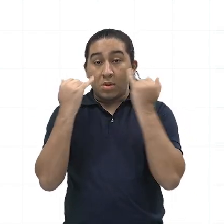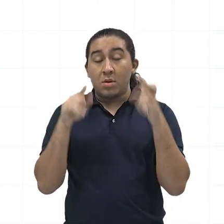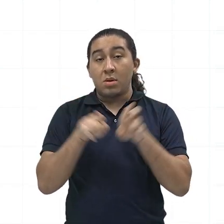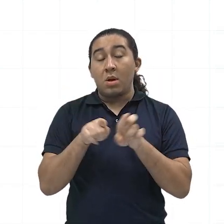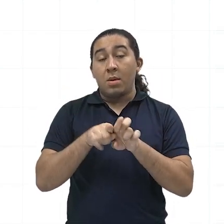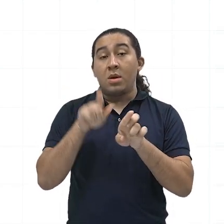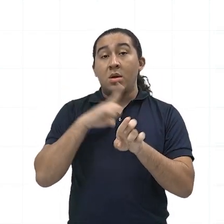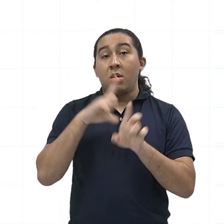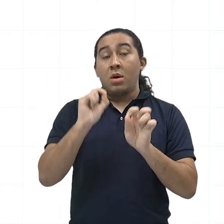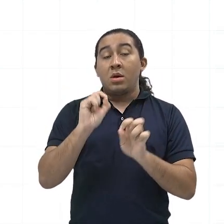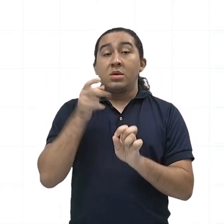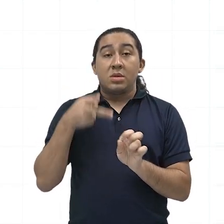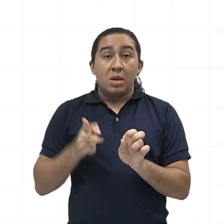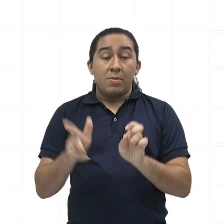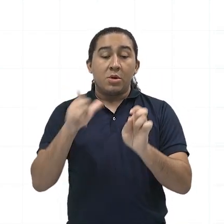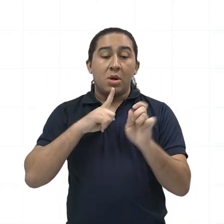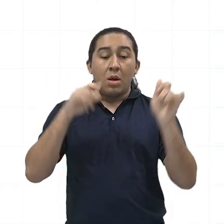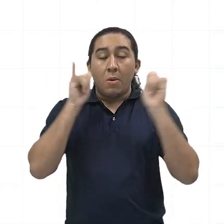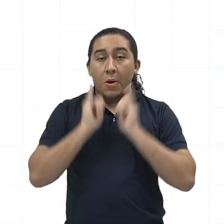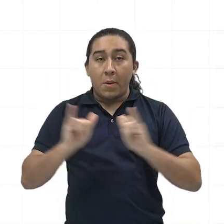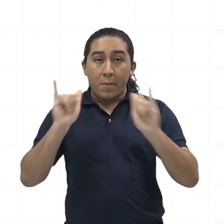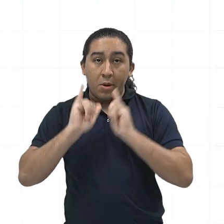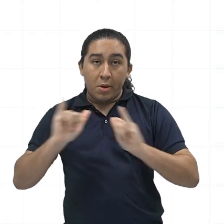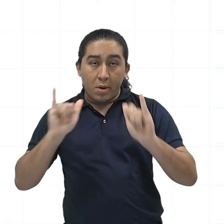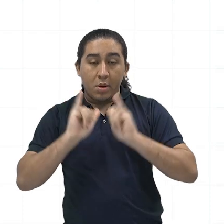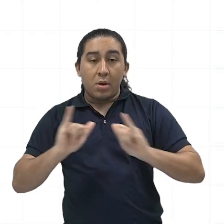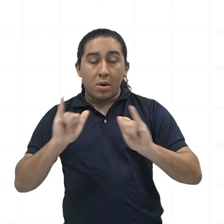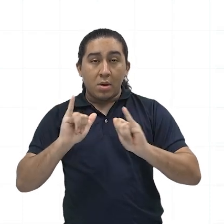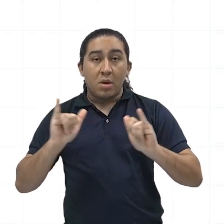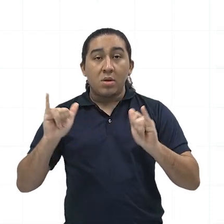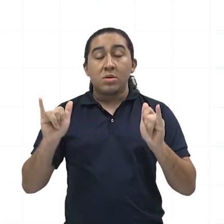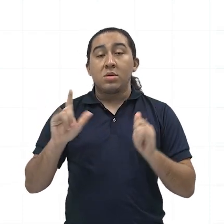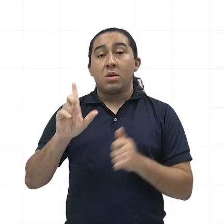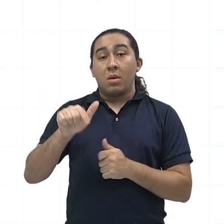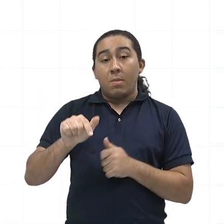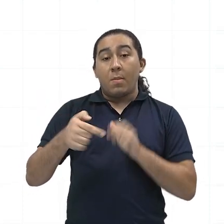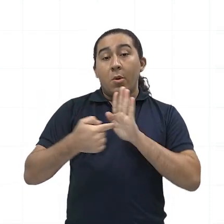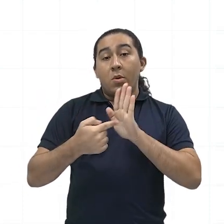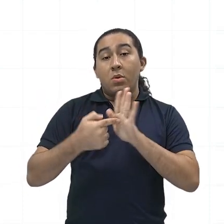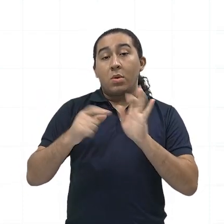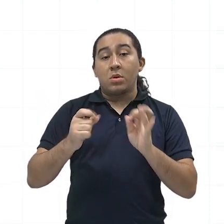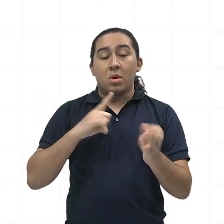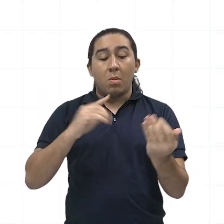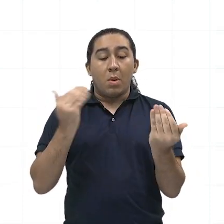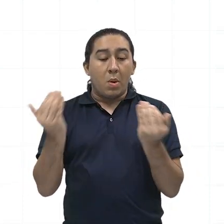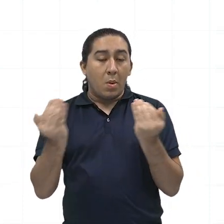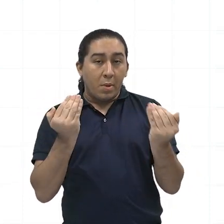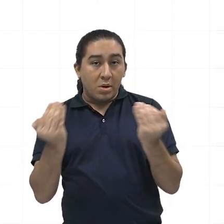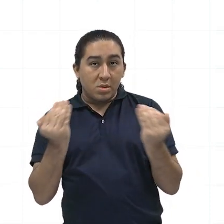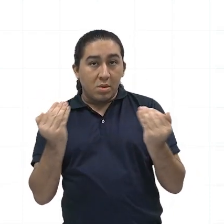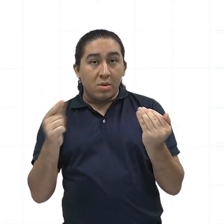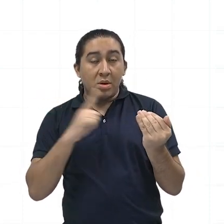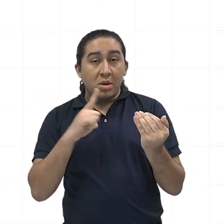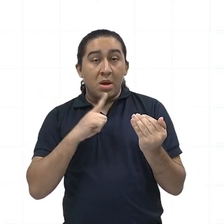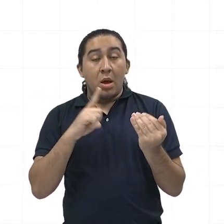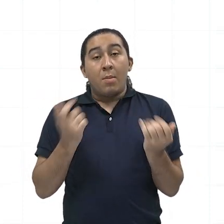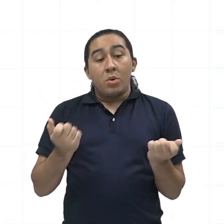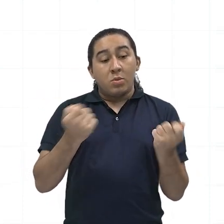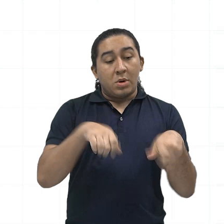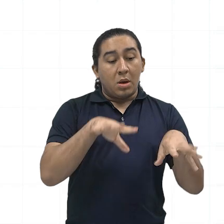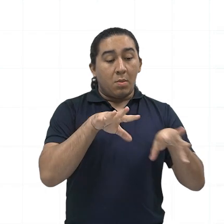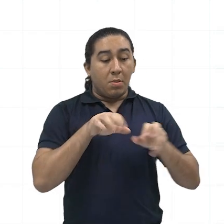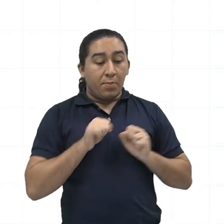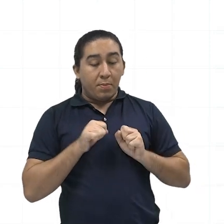muito passada em campanhas de sensibilização, onde mostram um quadro comparativo de assim pega, assim não pega. Então